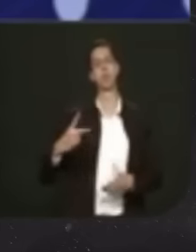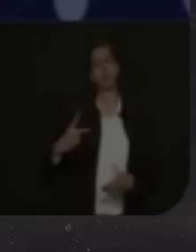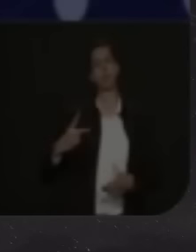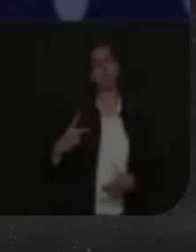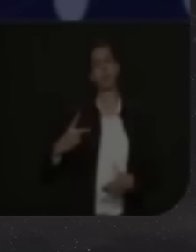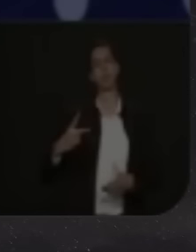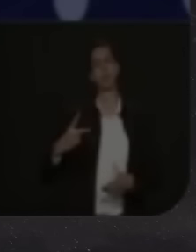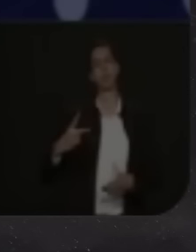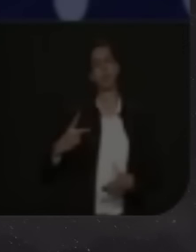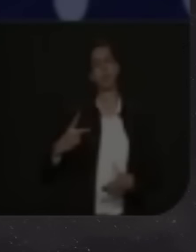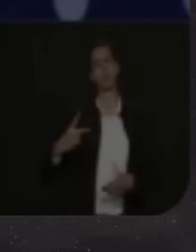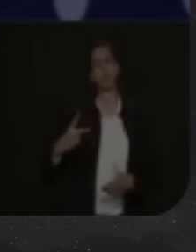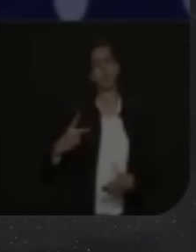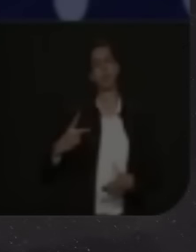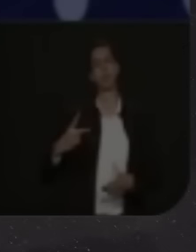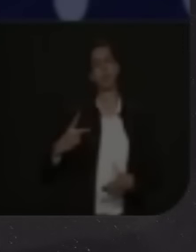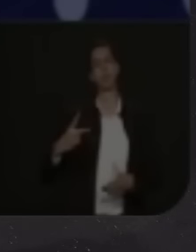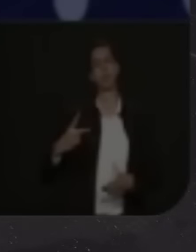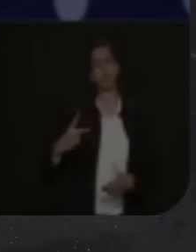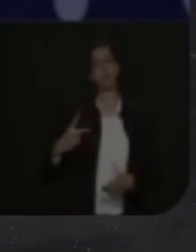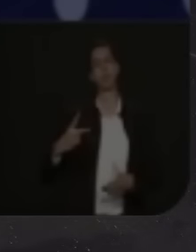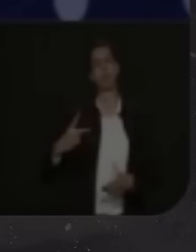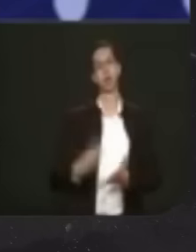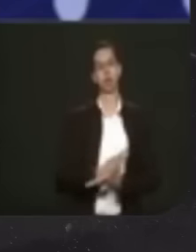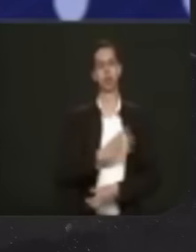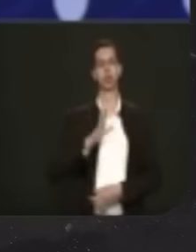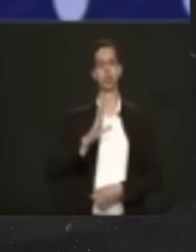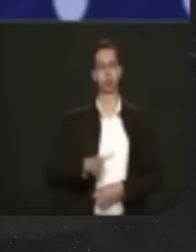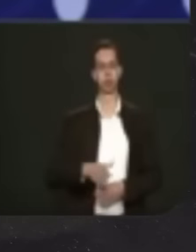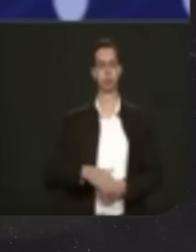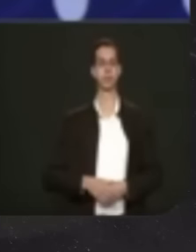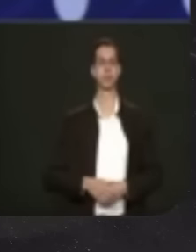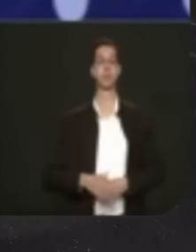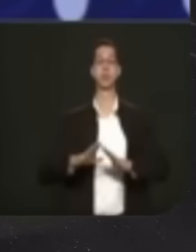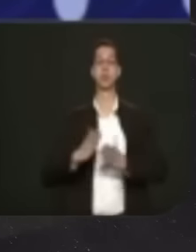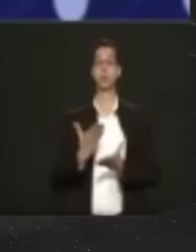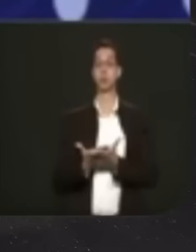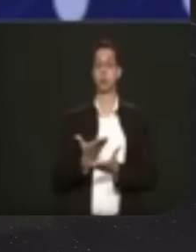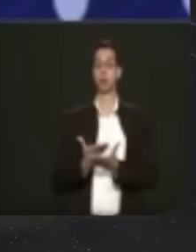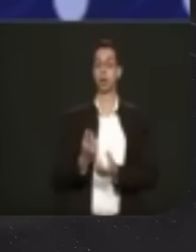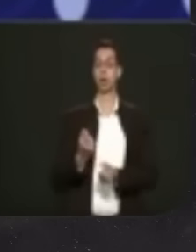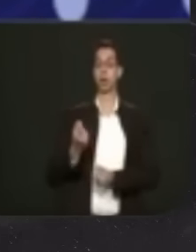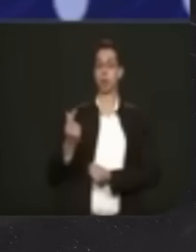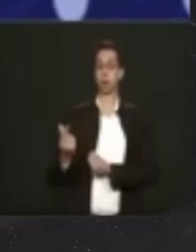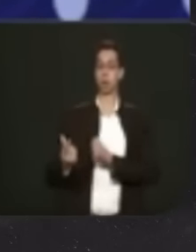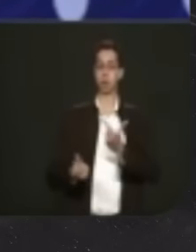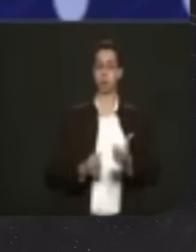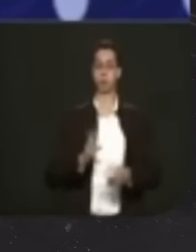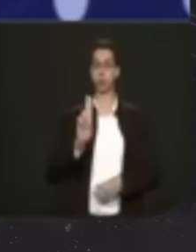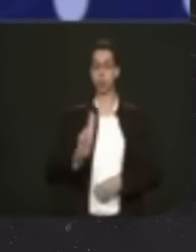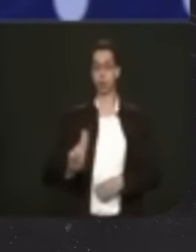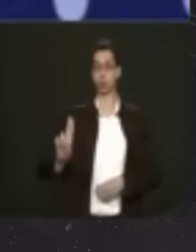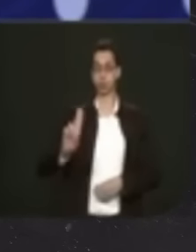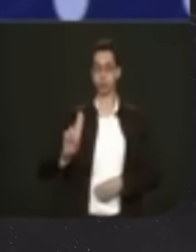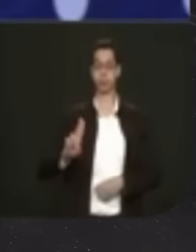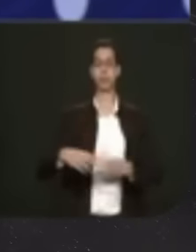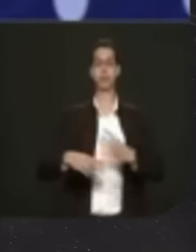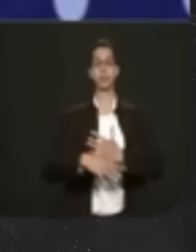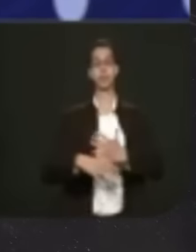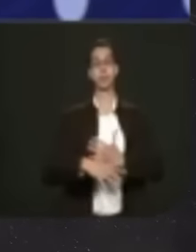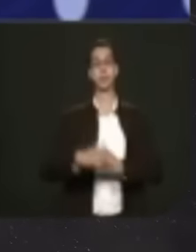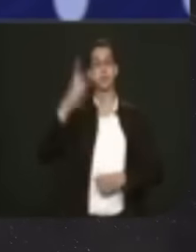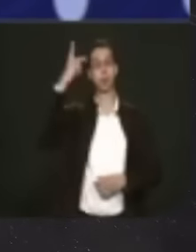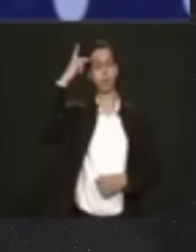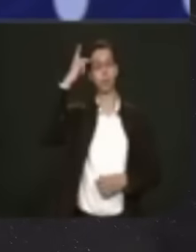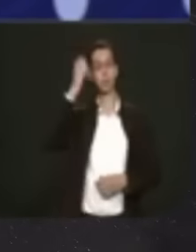algumas escolas ele é de Minas gente ele tem um sotaque meio de estão aplicando e a cidade de São Paulo não está aplicando ainda